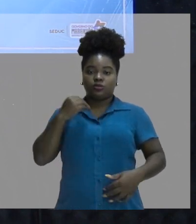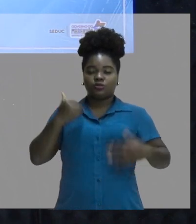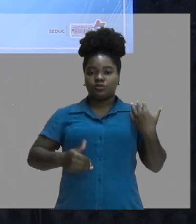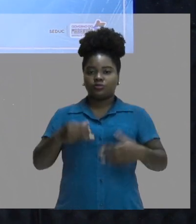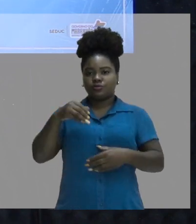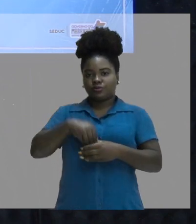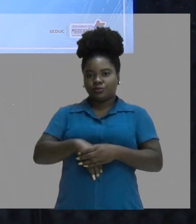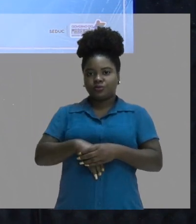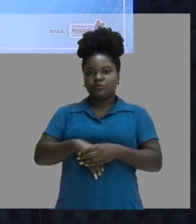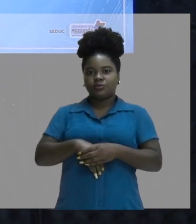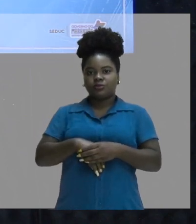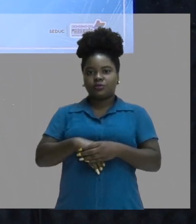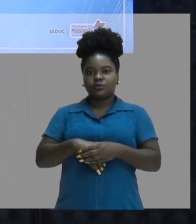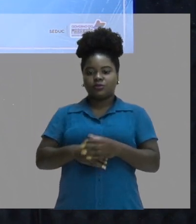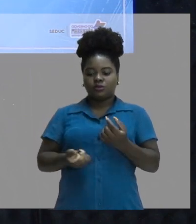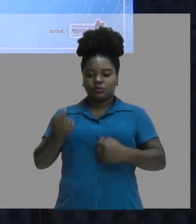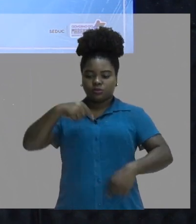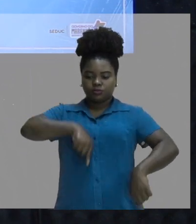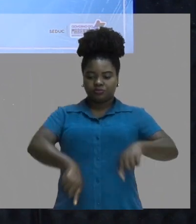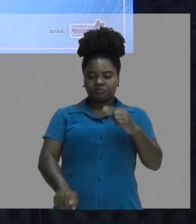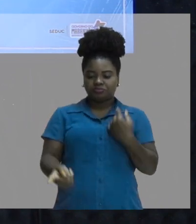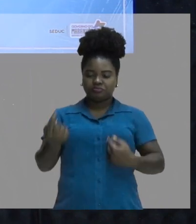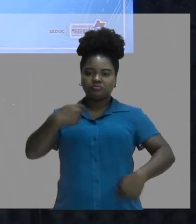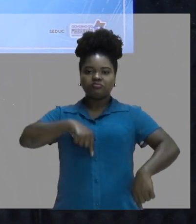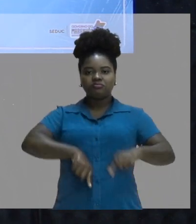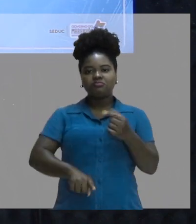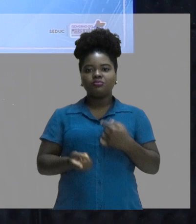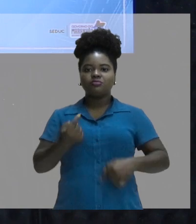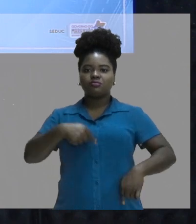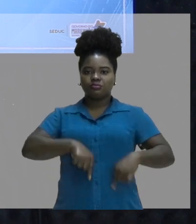fluxo sanguíneo. Além de que a contração